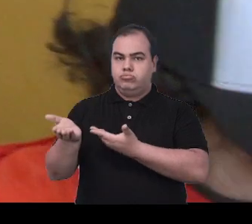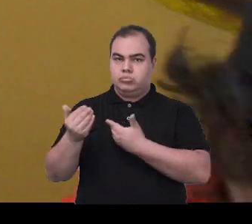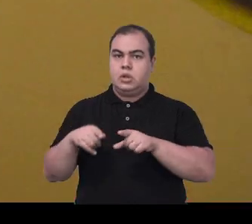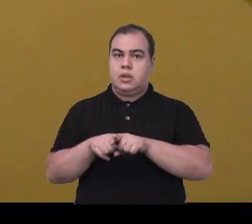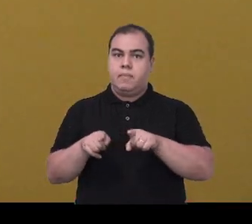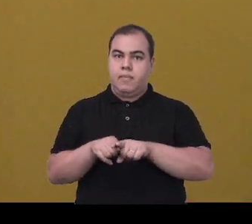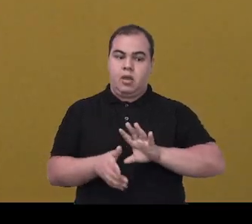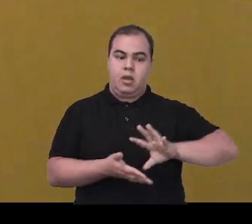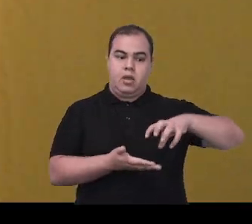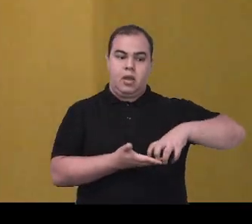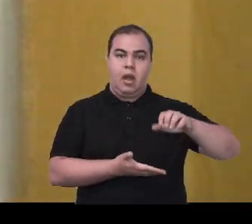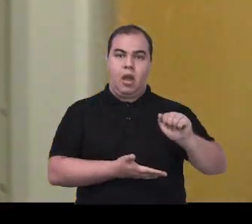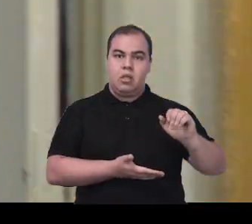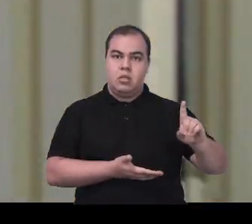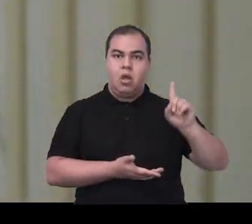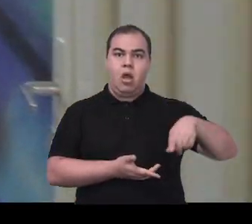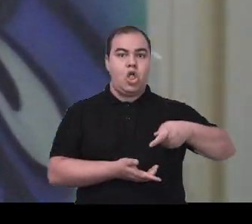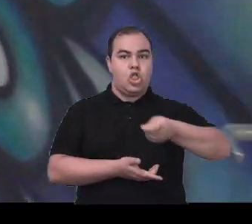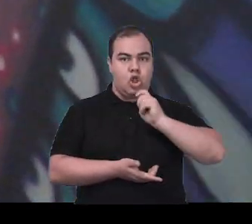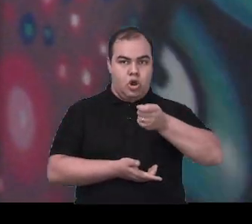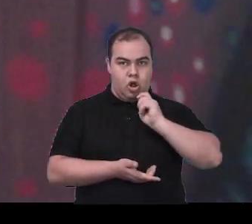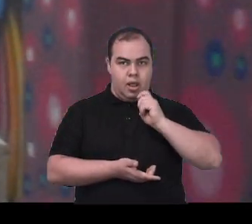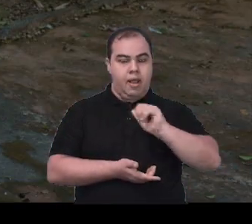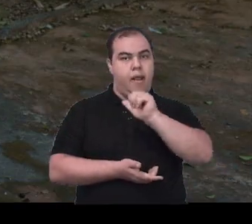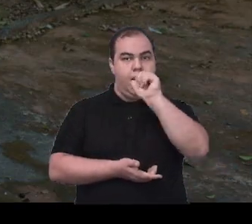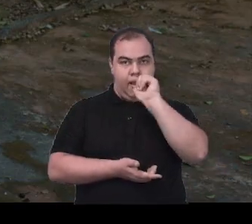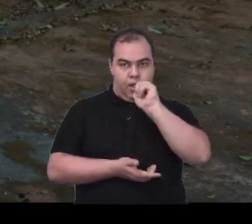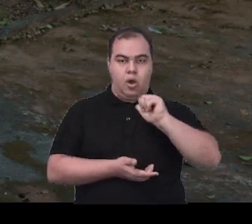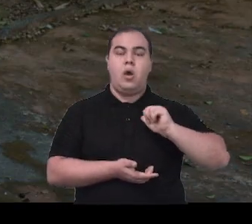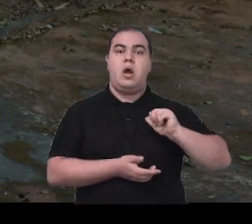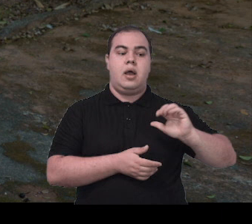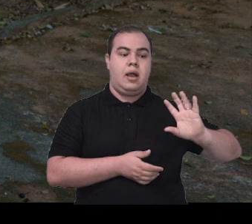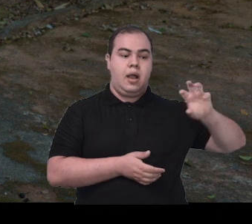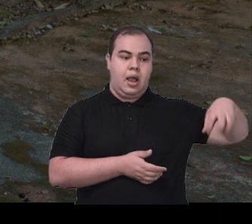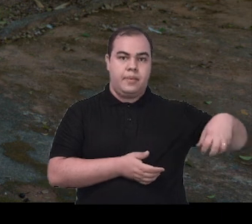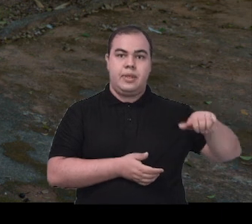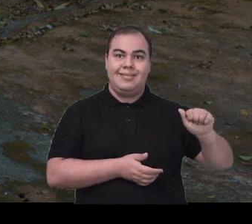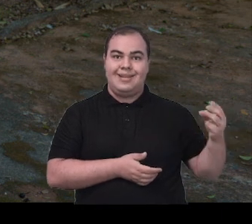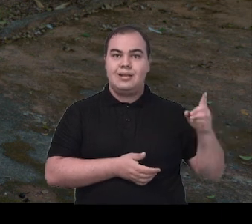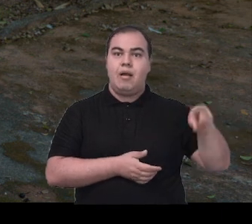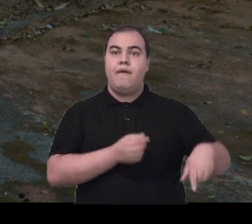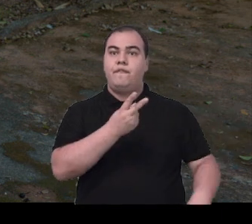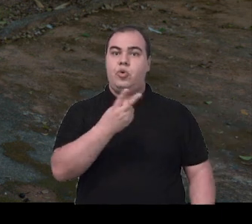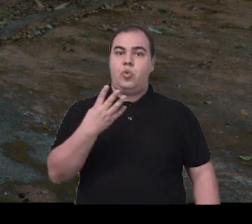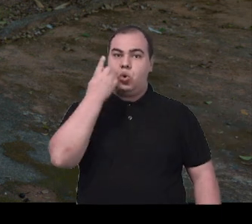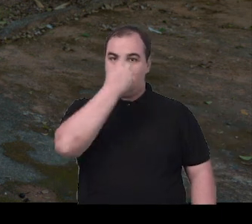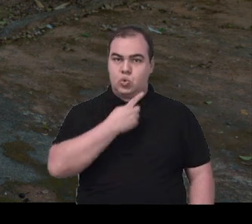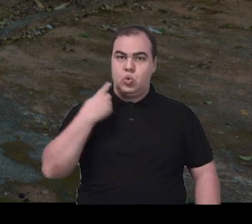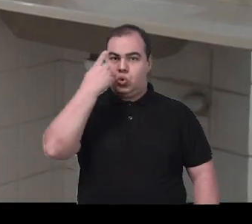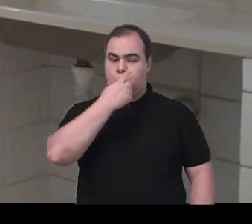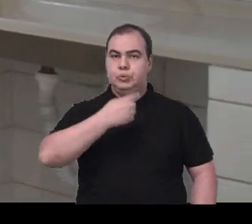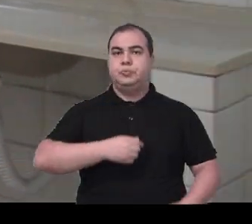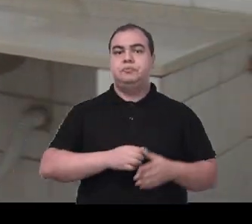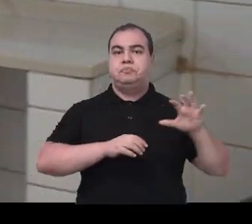adolescência, 3 CAPs AD, que são CAPs álcool e drogas, e 6 CAPs 3, que são CAPs 24 horas.